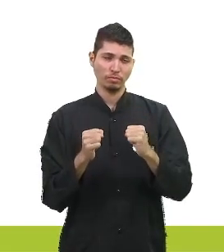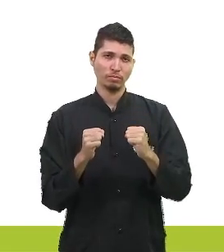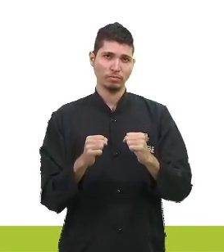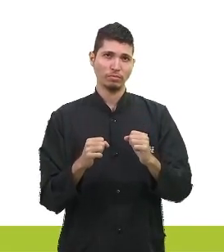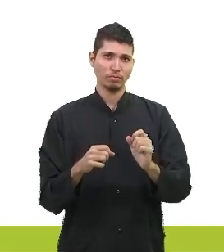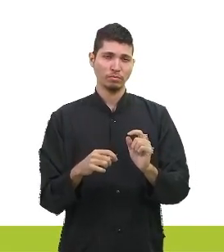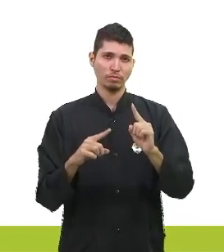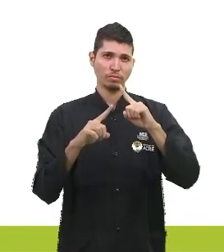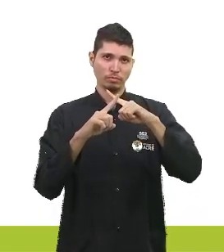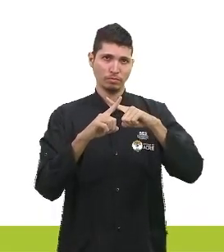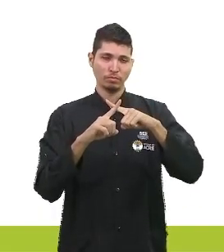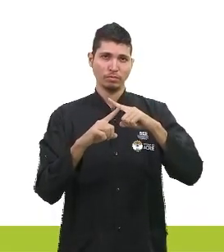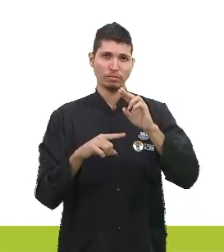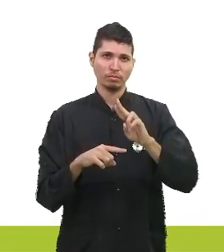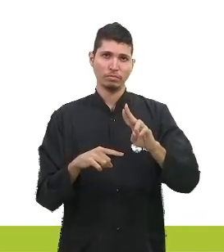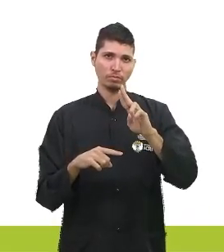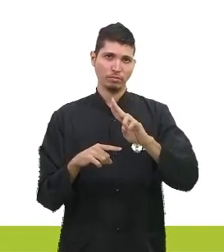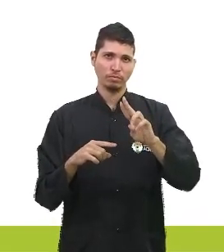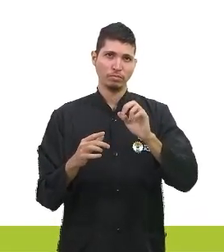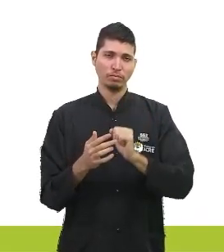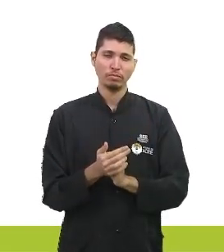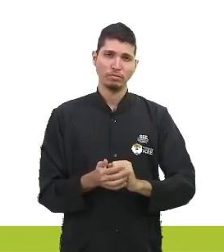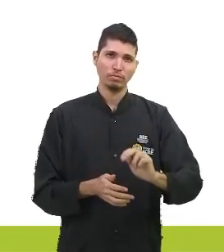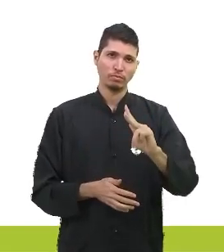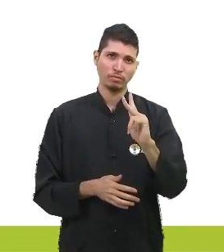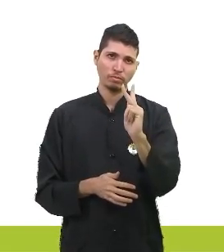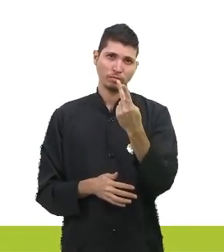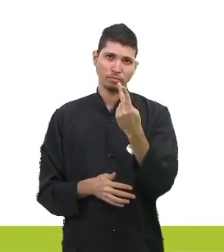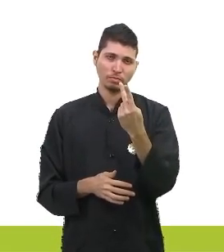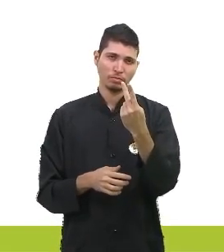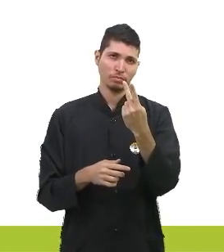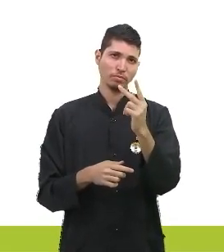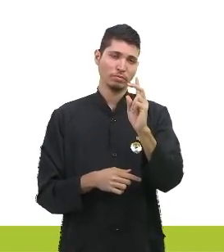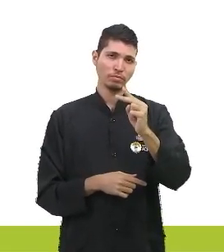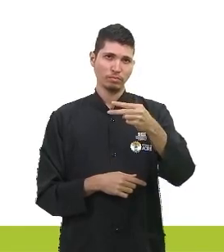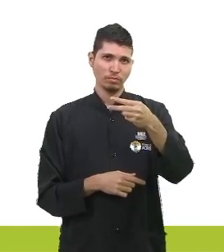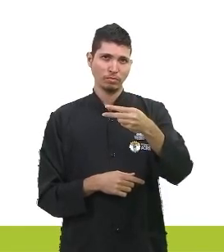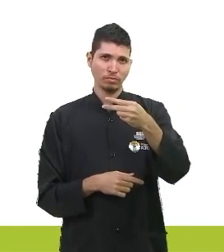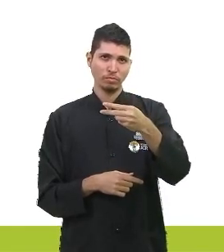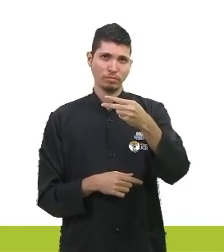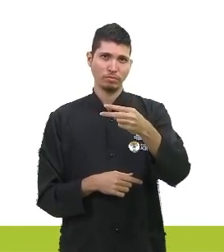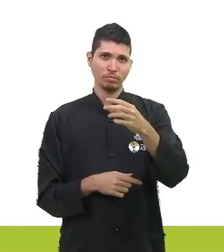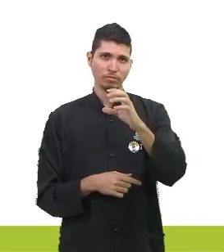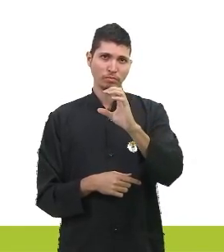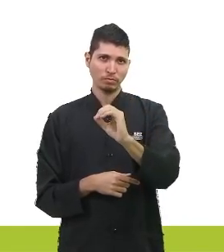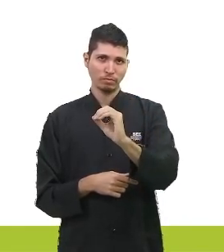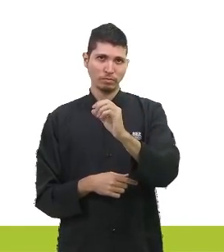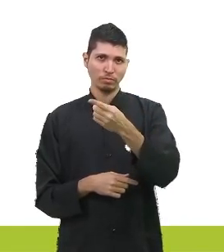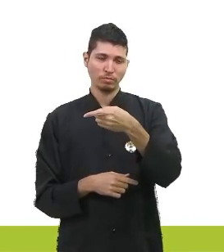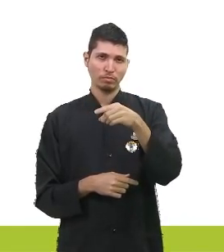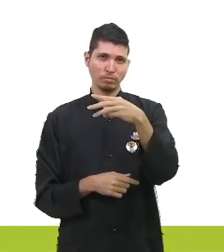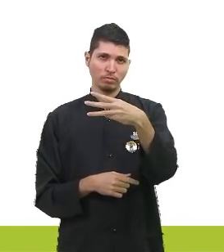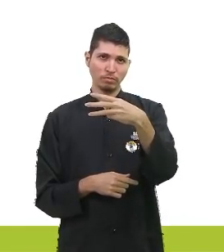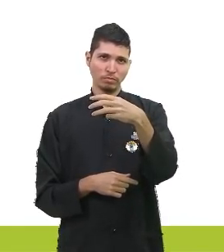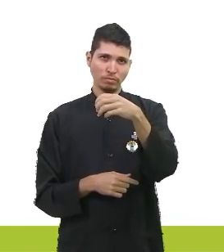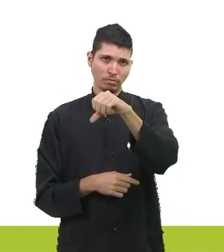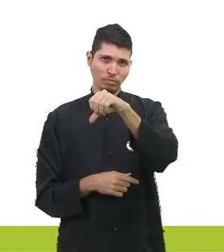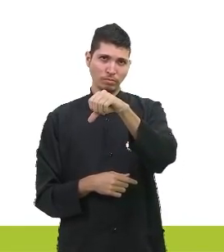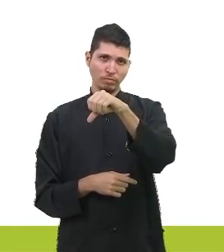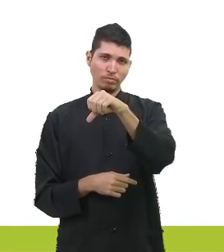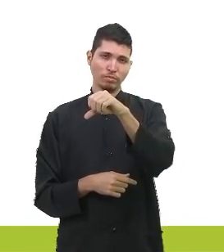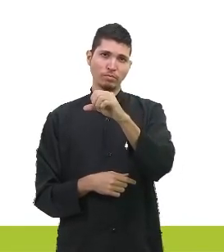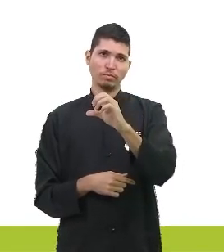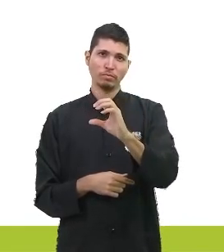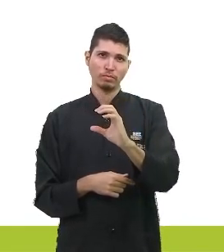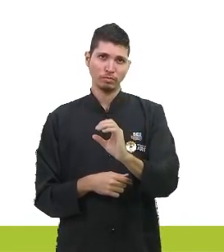extremos, eu vou obter que h é igual a 0,39 dividido para